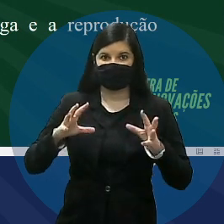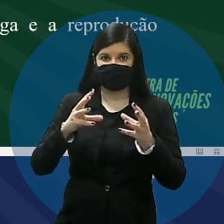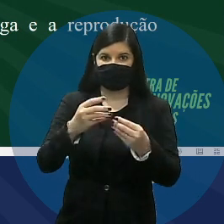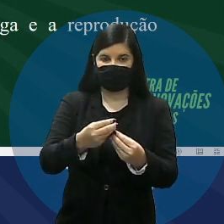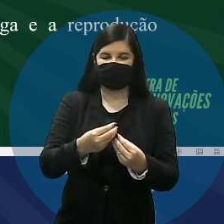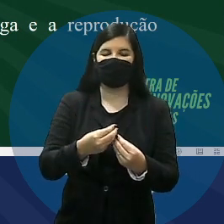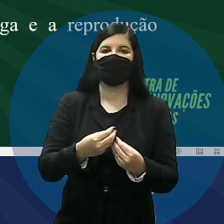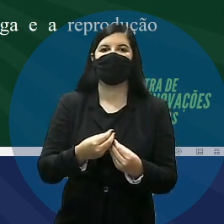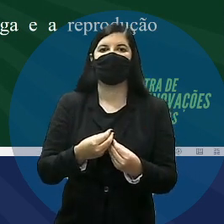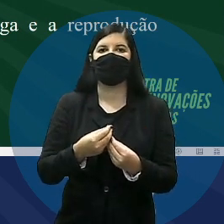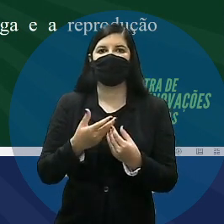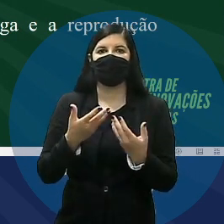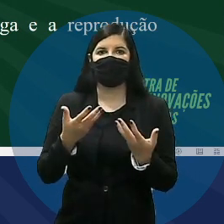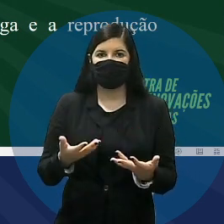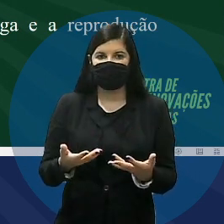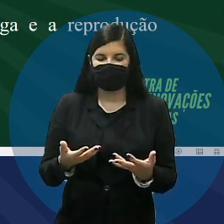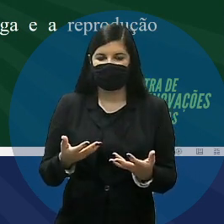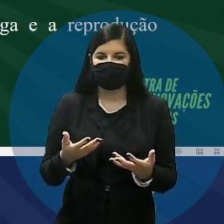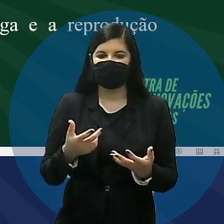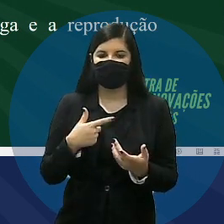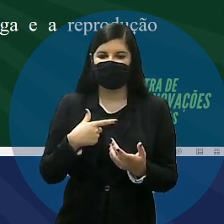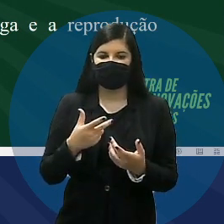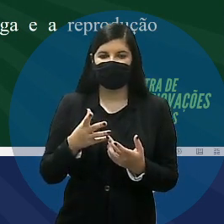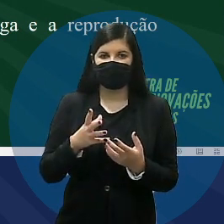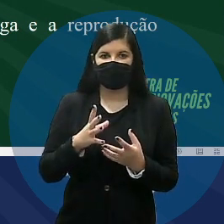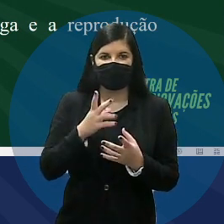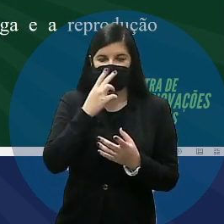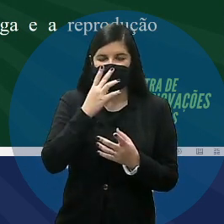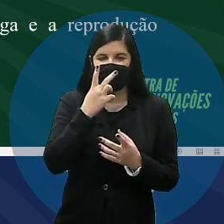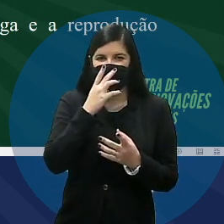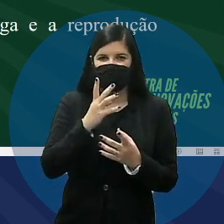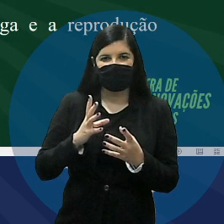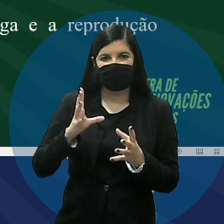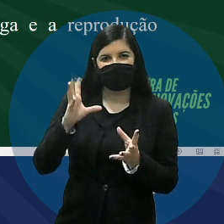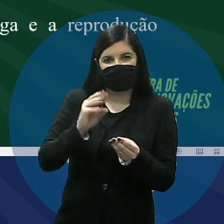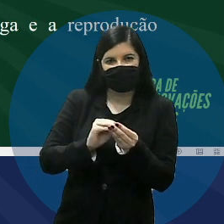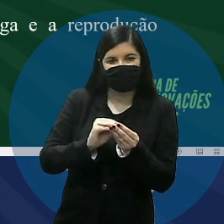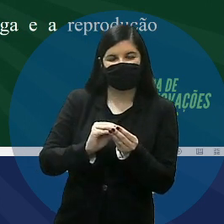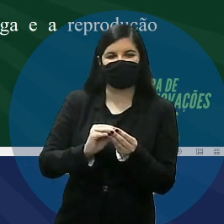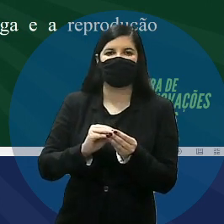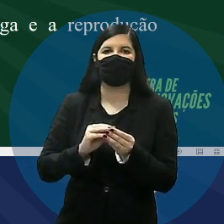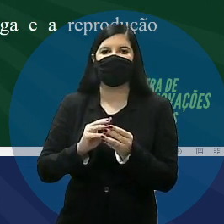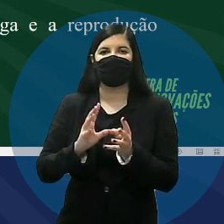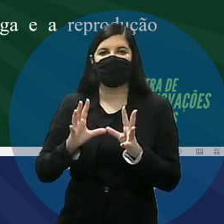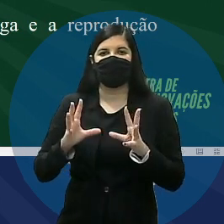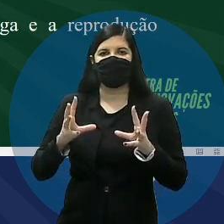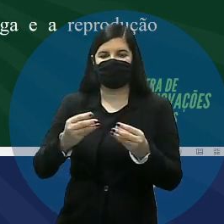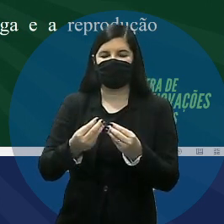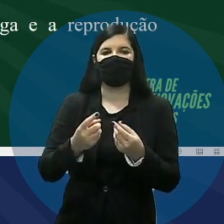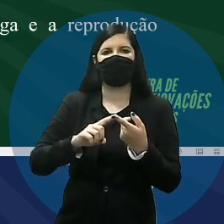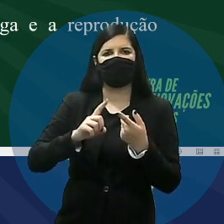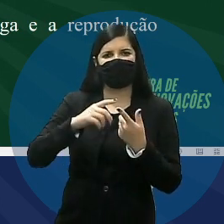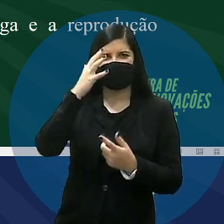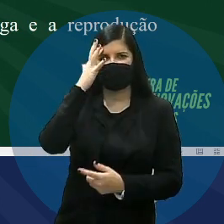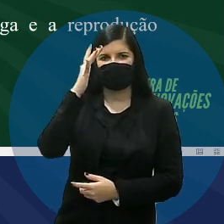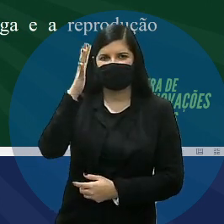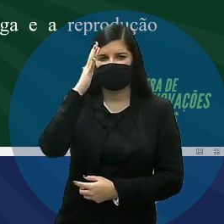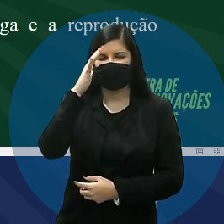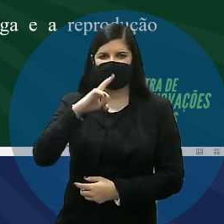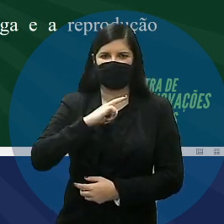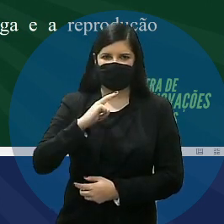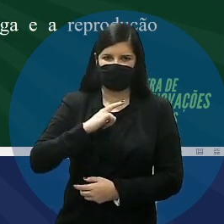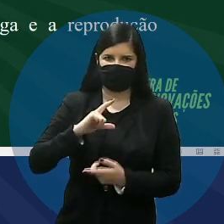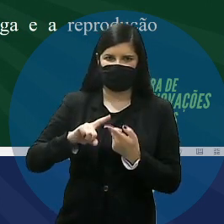como um recorte, a soma dos recortes, mas pensar que existe